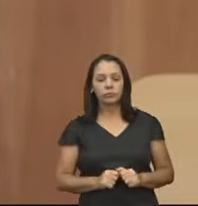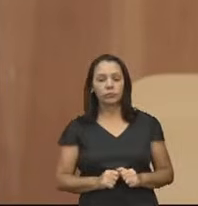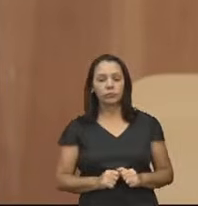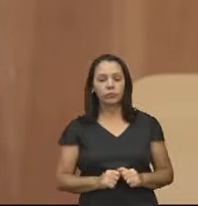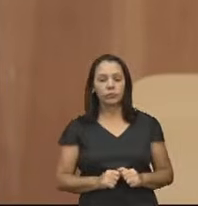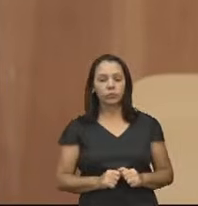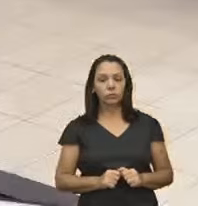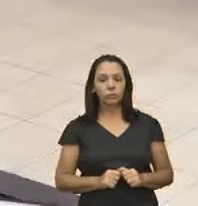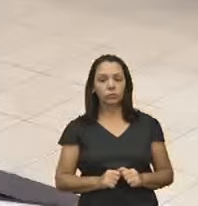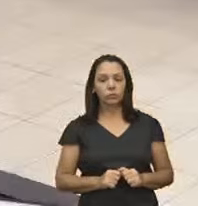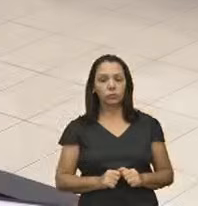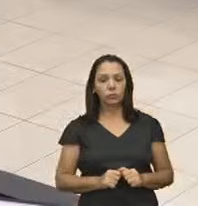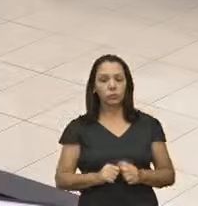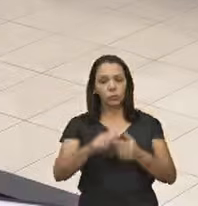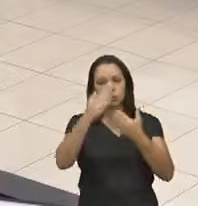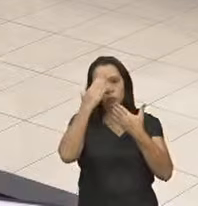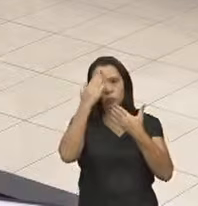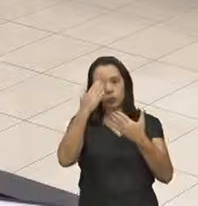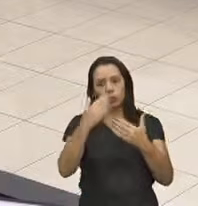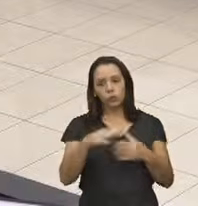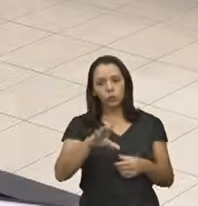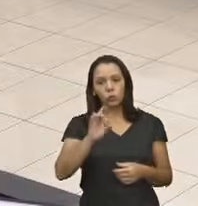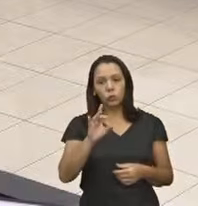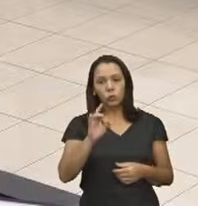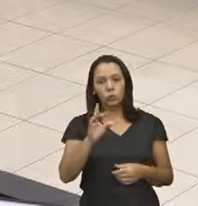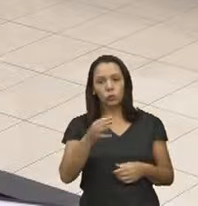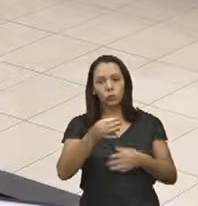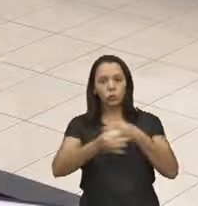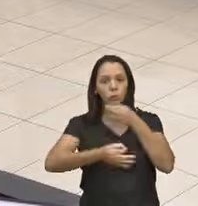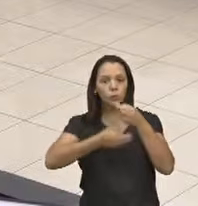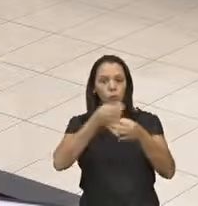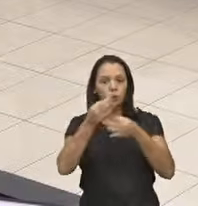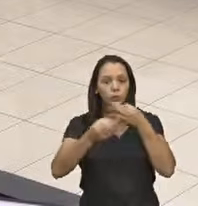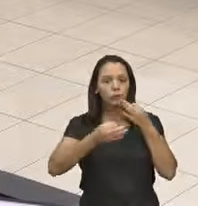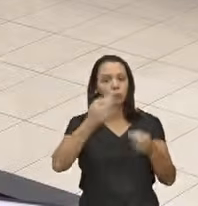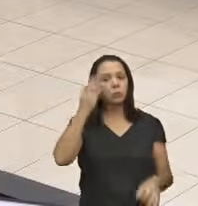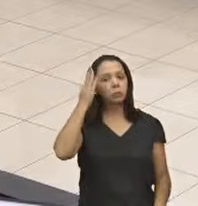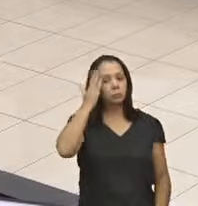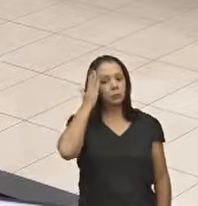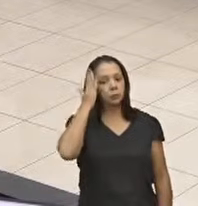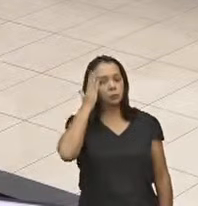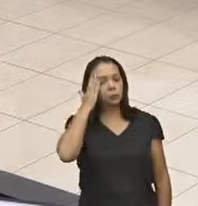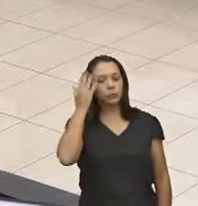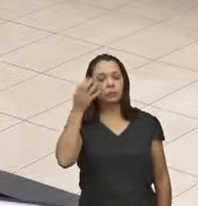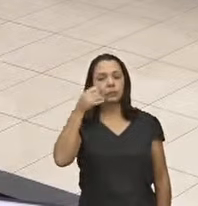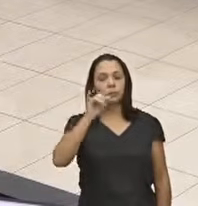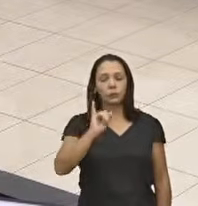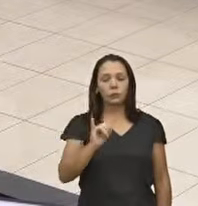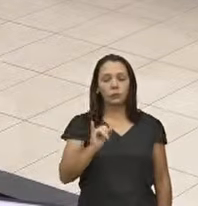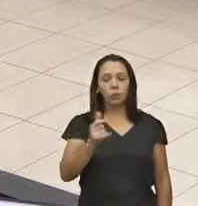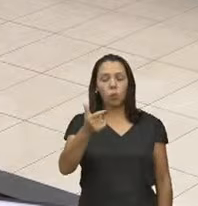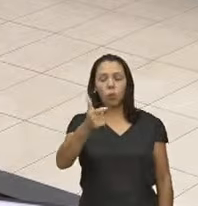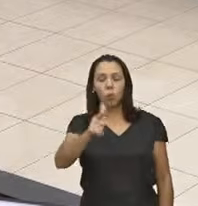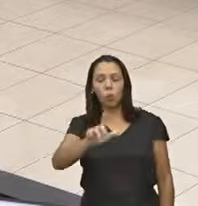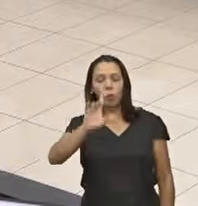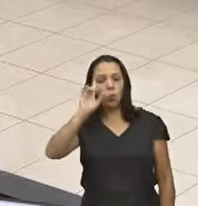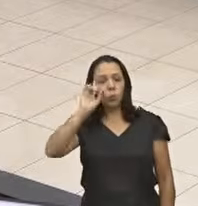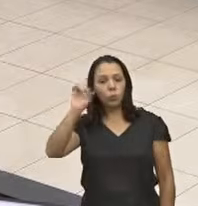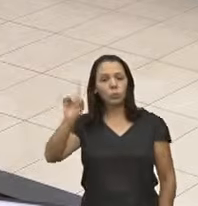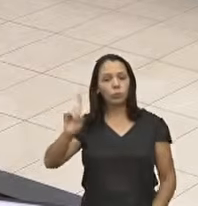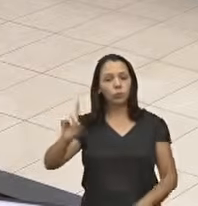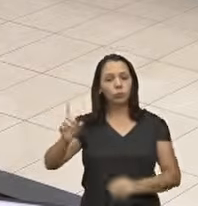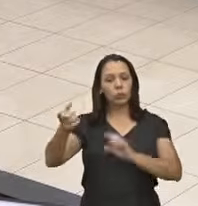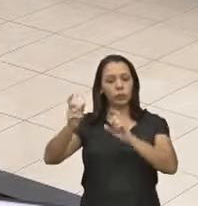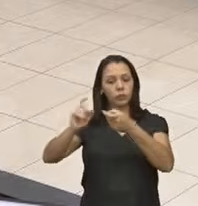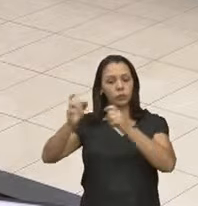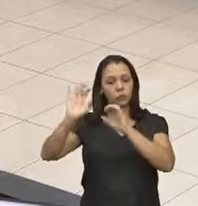Obrigado, vereador. Só fazendo uma parte, eu entendo que se fosse realizado em outro dia da semana, a